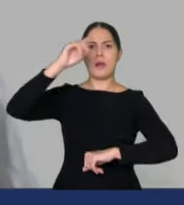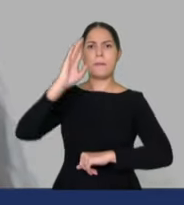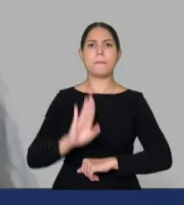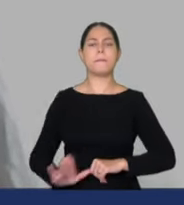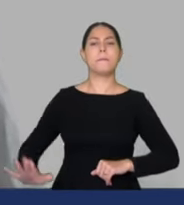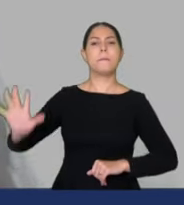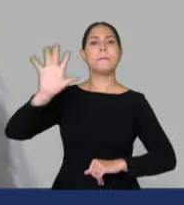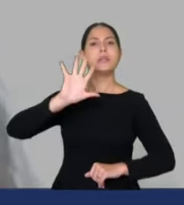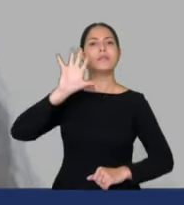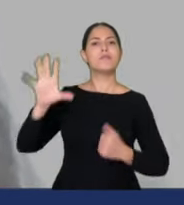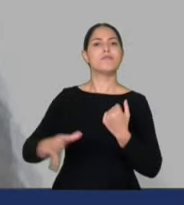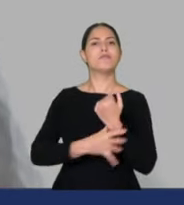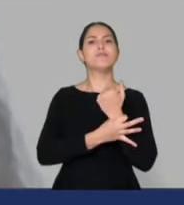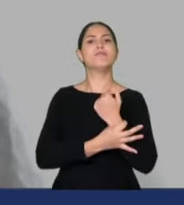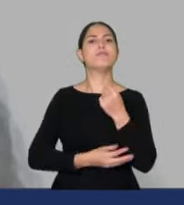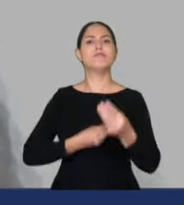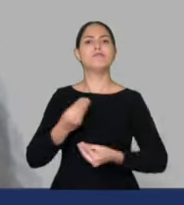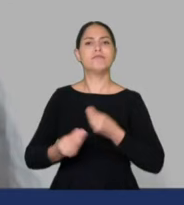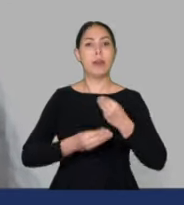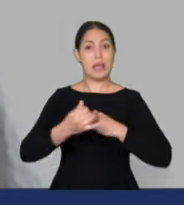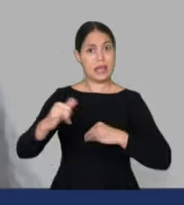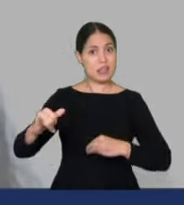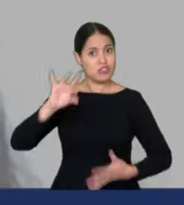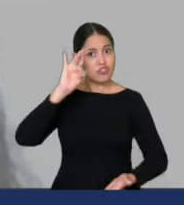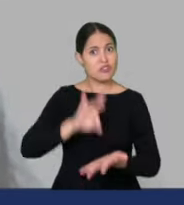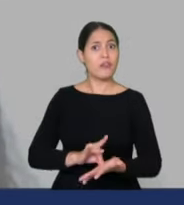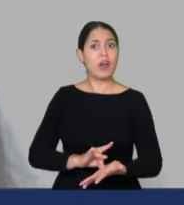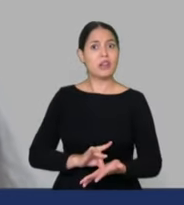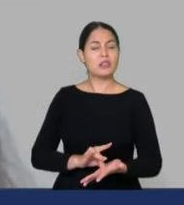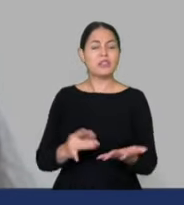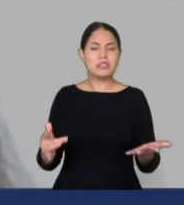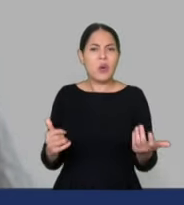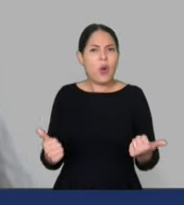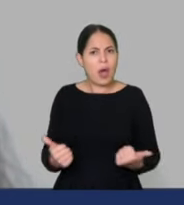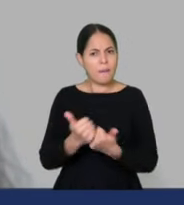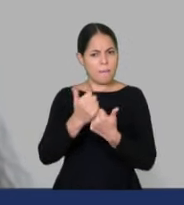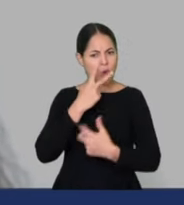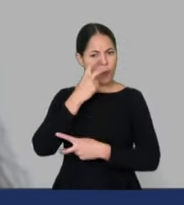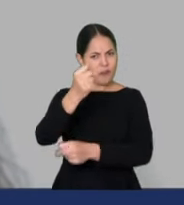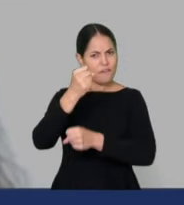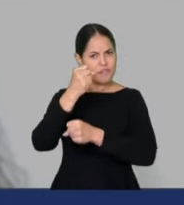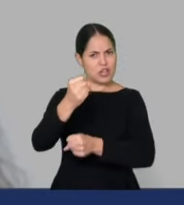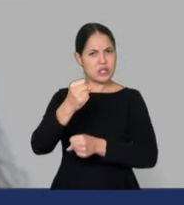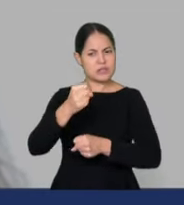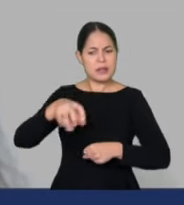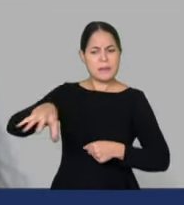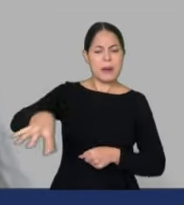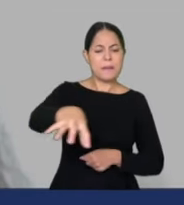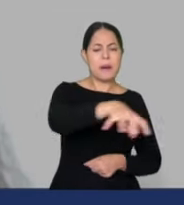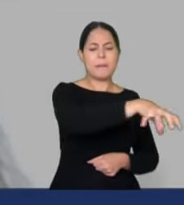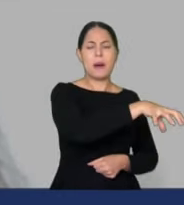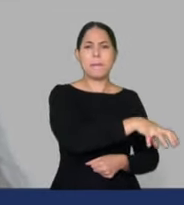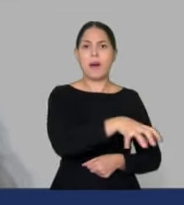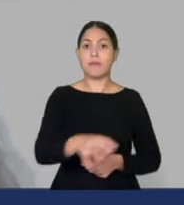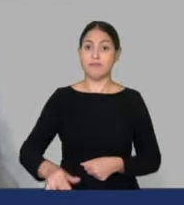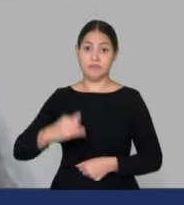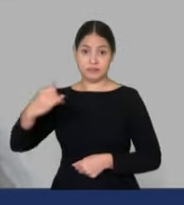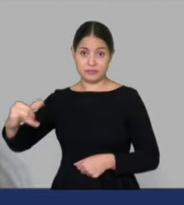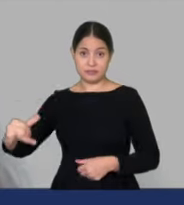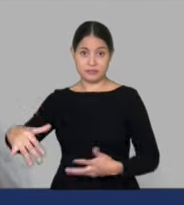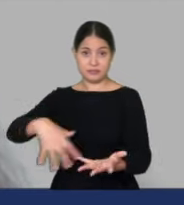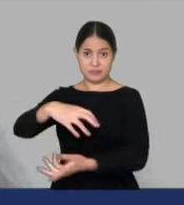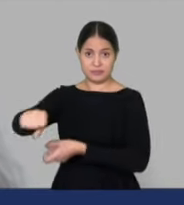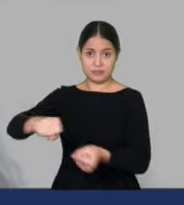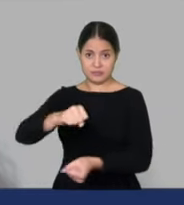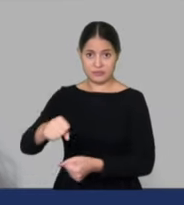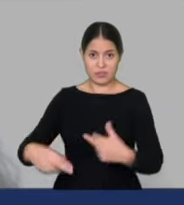recursos energéticos. Isso passa por apoiar e fortalecer as cadeias das energias renováveis e, sobretudo, que